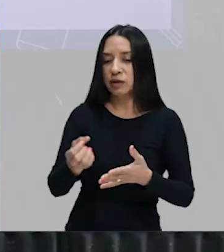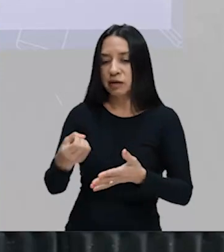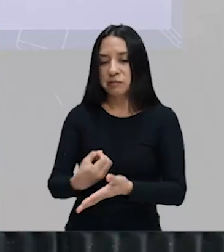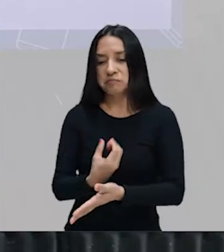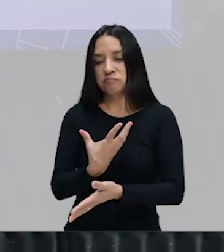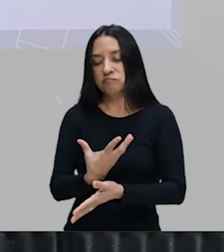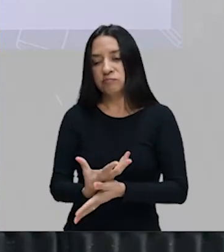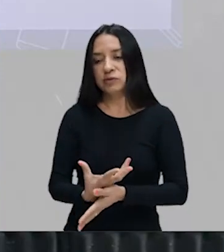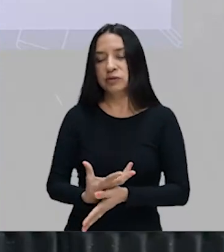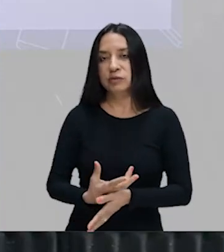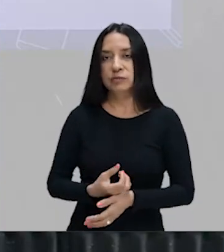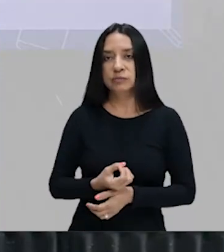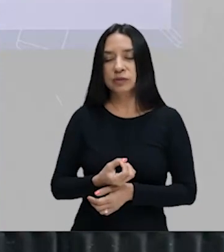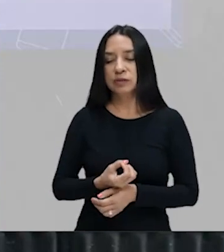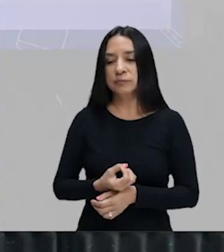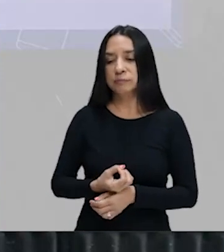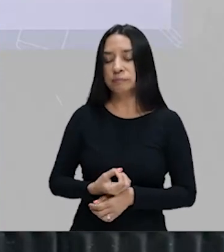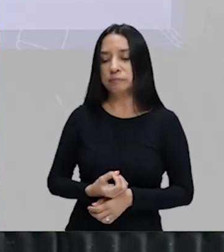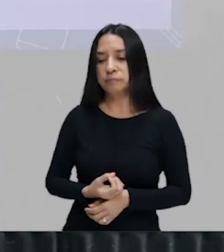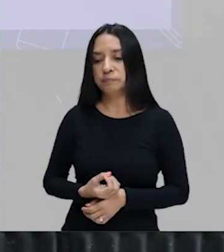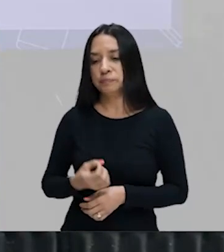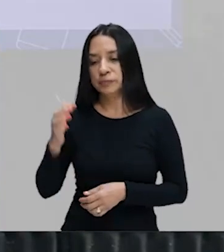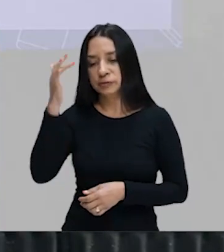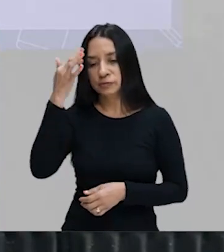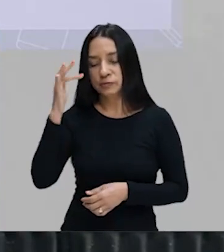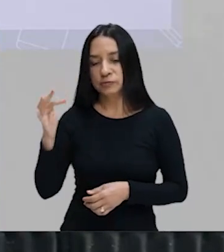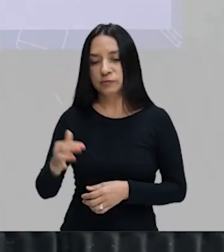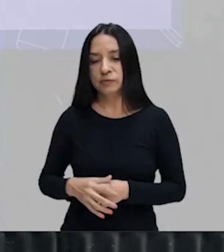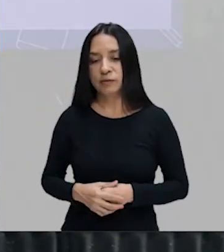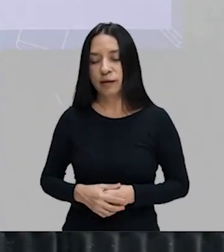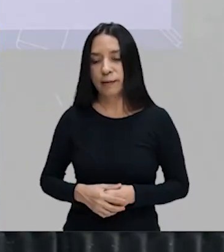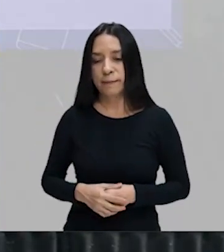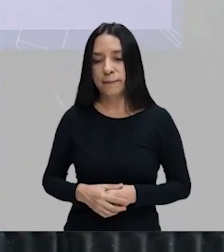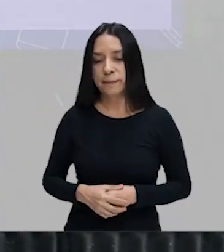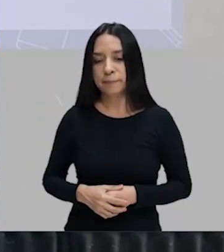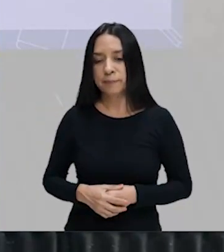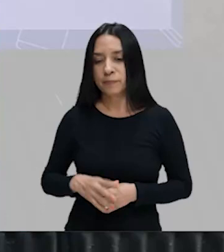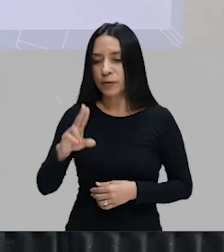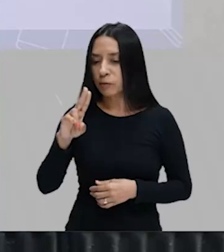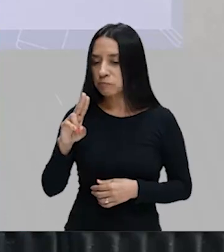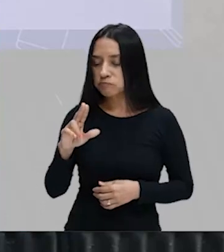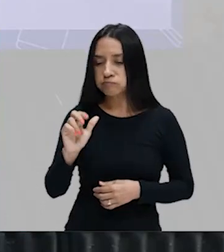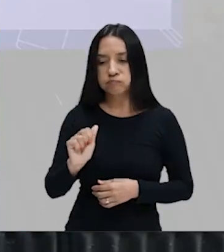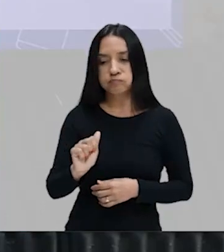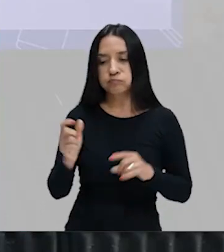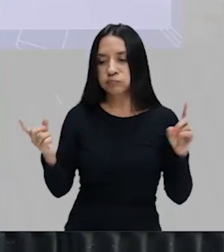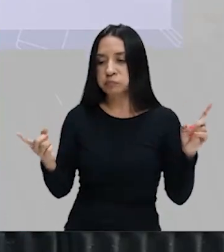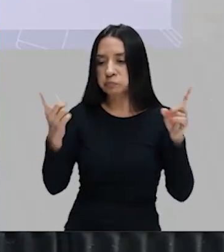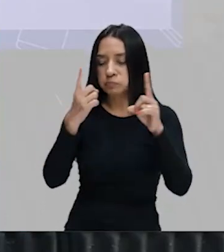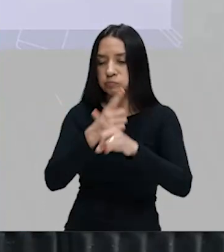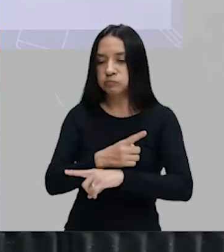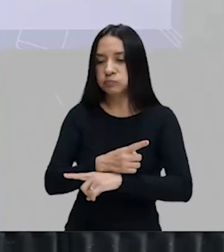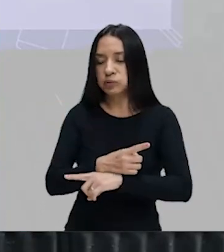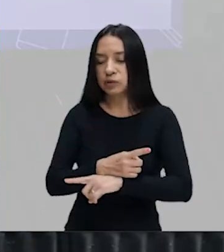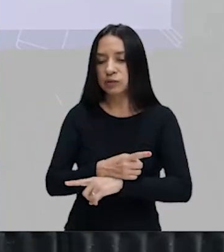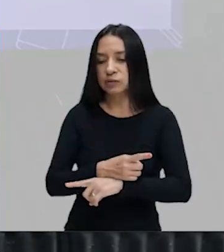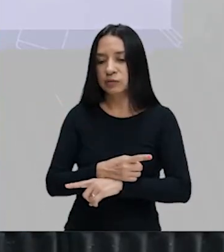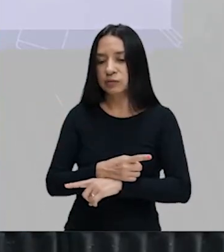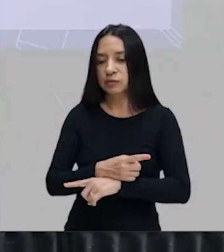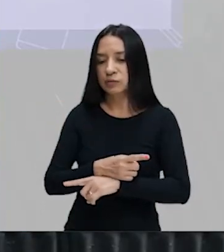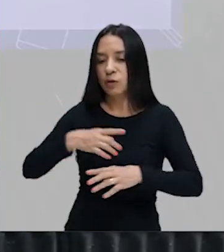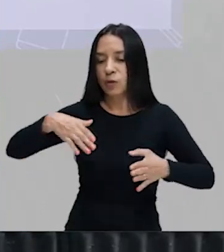D, desprezou os conhecimentos produzidos por outros povos? Nunca. Pelo contrário, essa